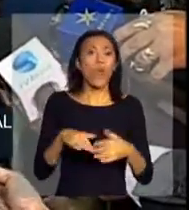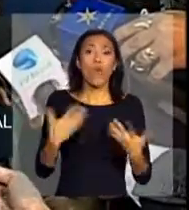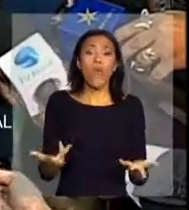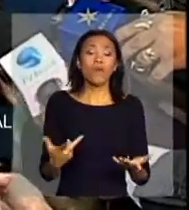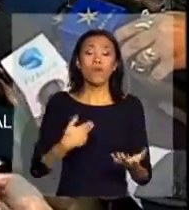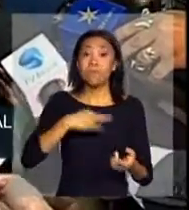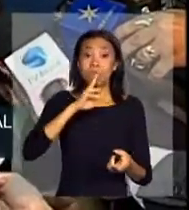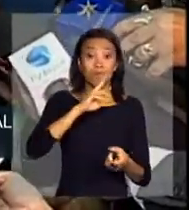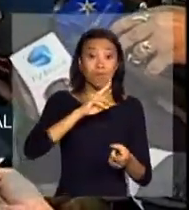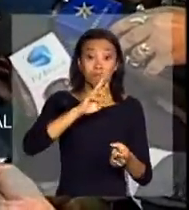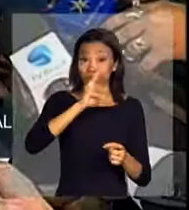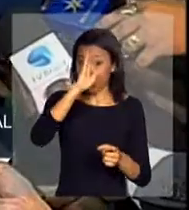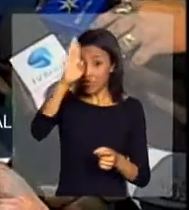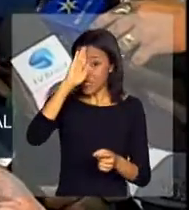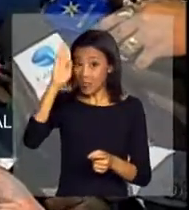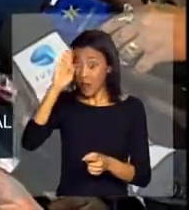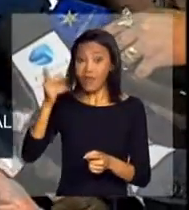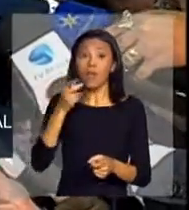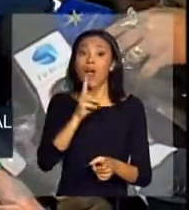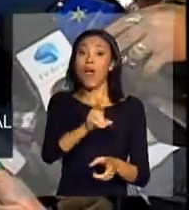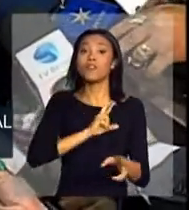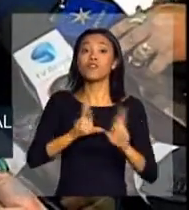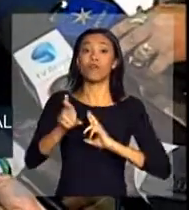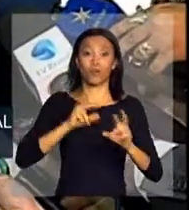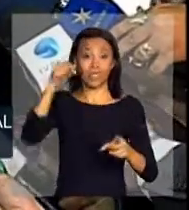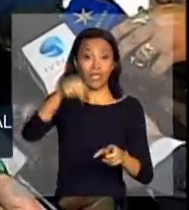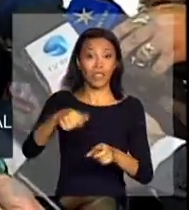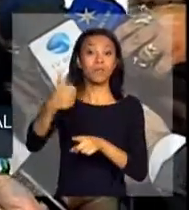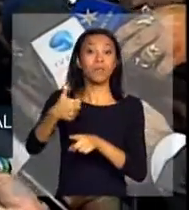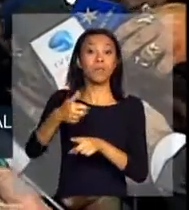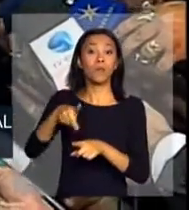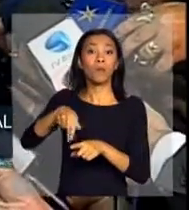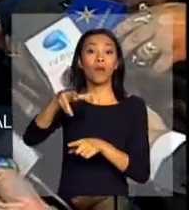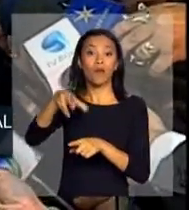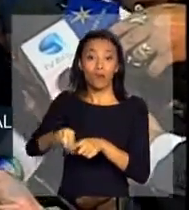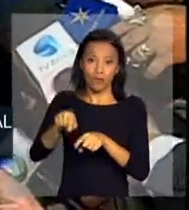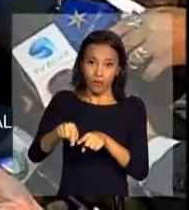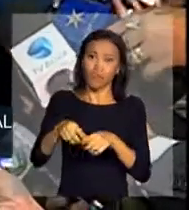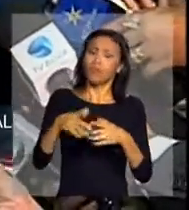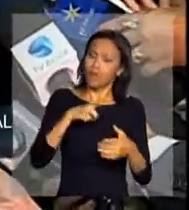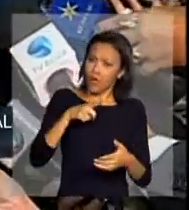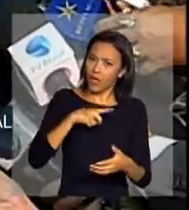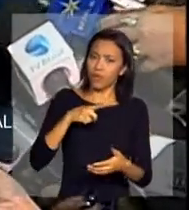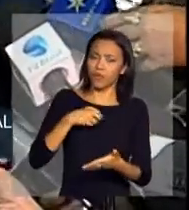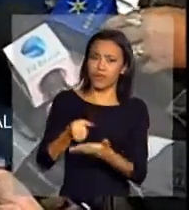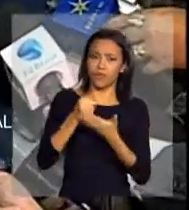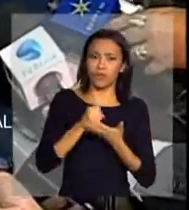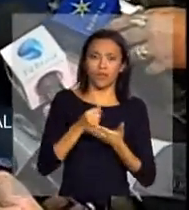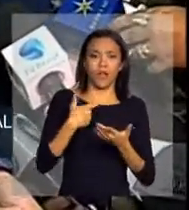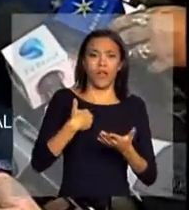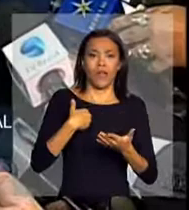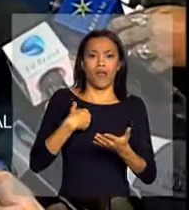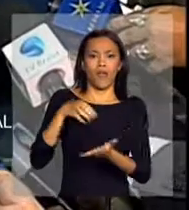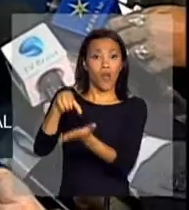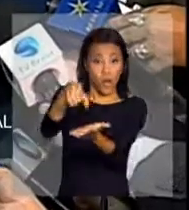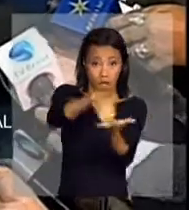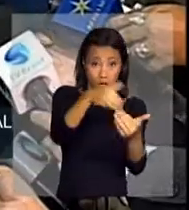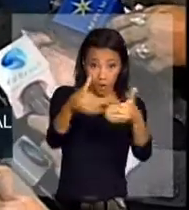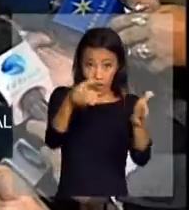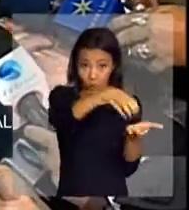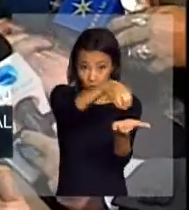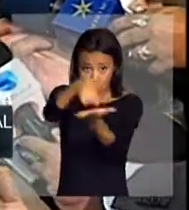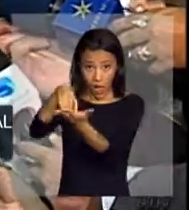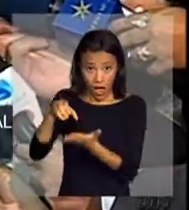primeiro plano? Olha, nós tivemos importantes medidas tomadas no primeiro plano, com a abertura de postos de atendimento,